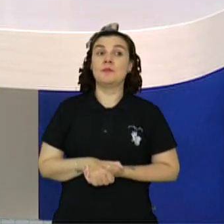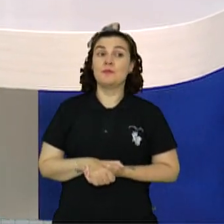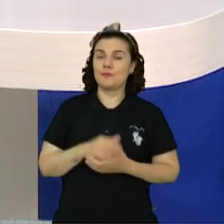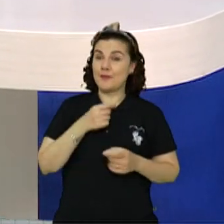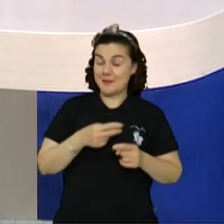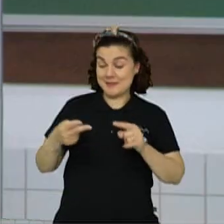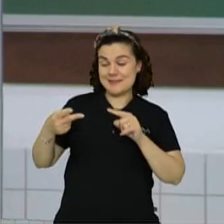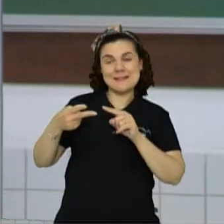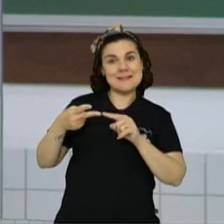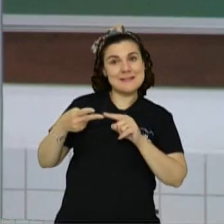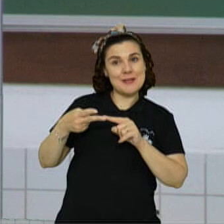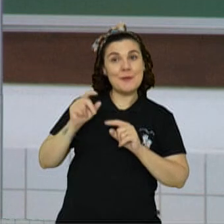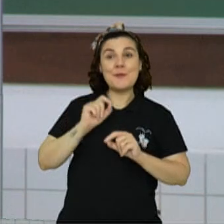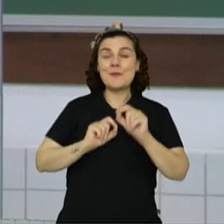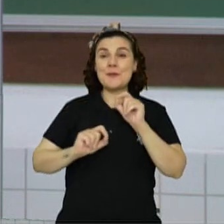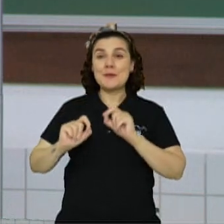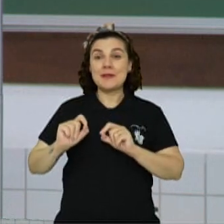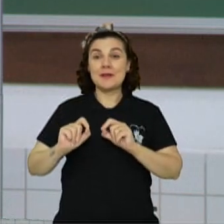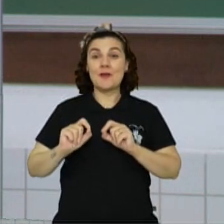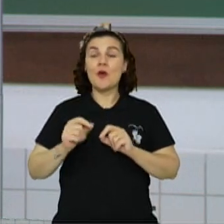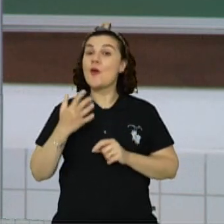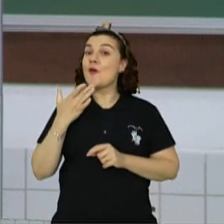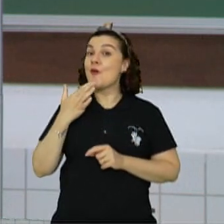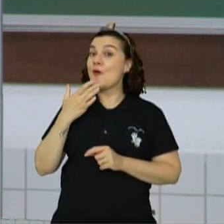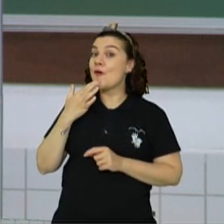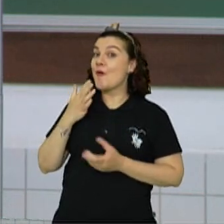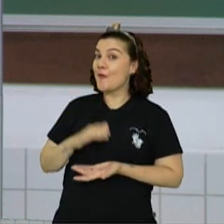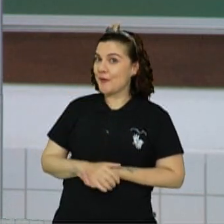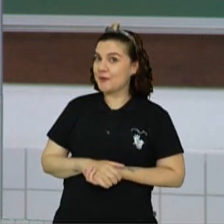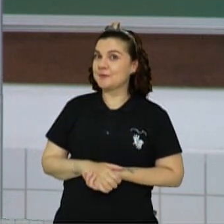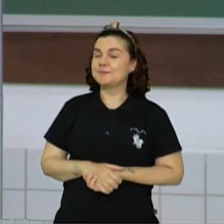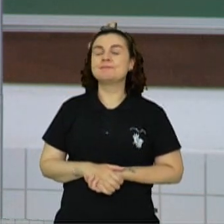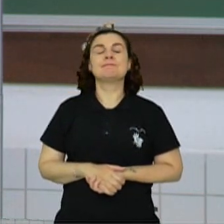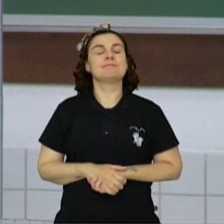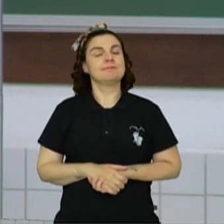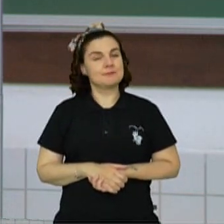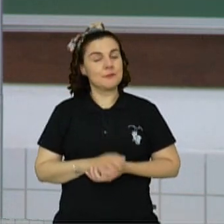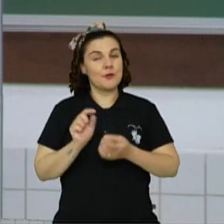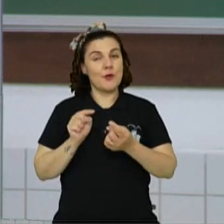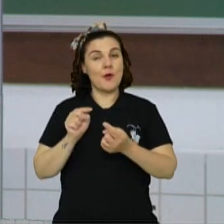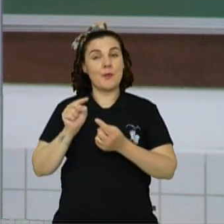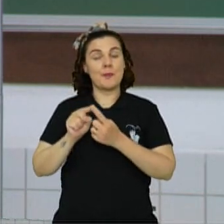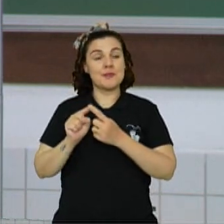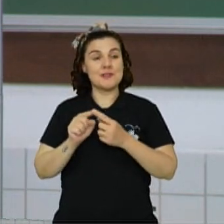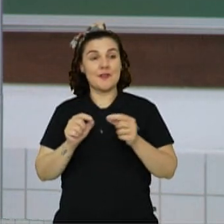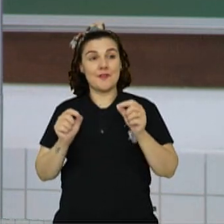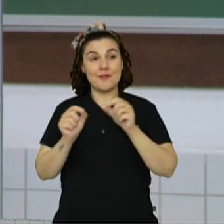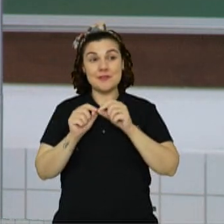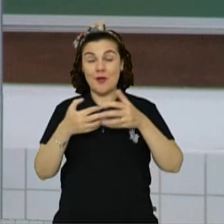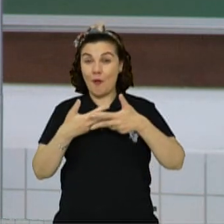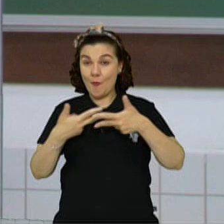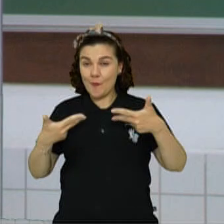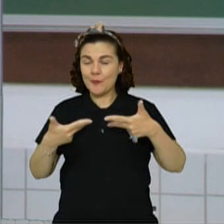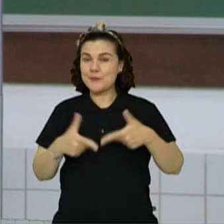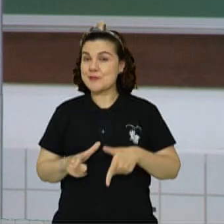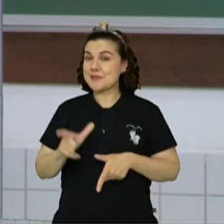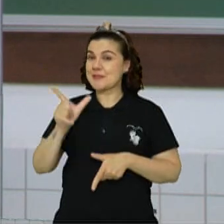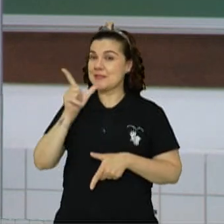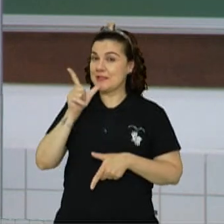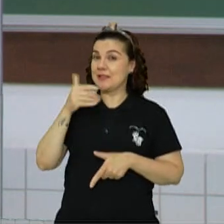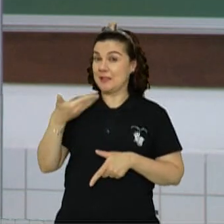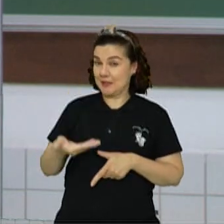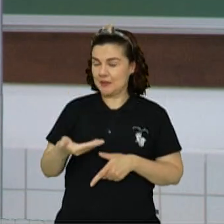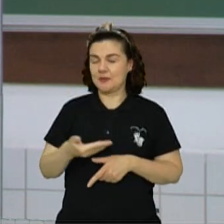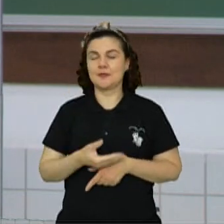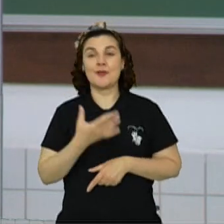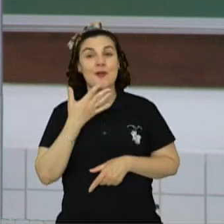Material número 2, nós vamos precisar de um corante, né? O nosso objetivo é colorir aqui uma quantidade